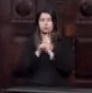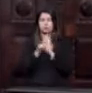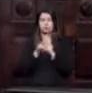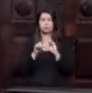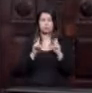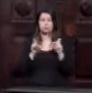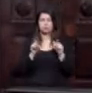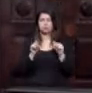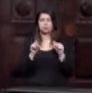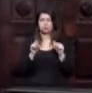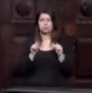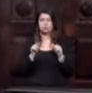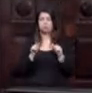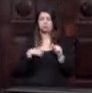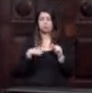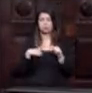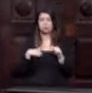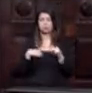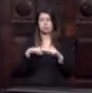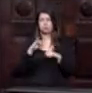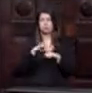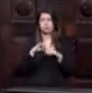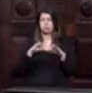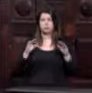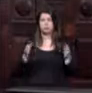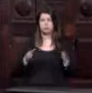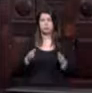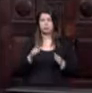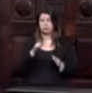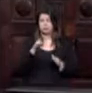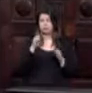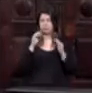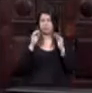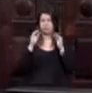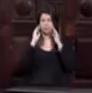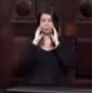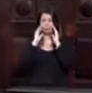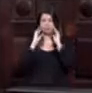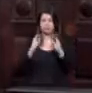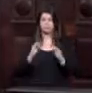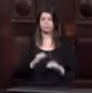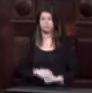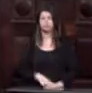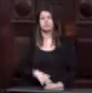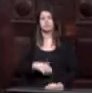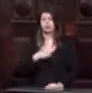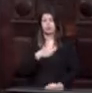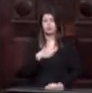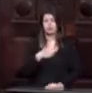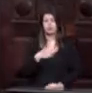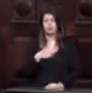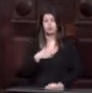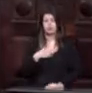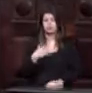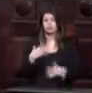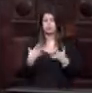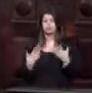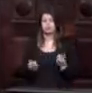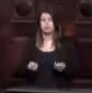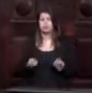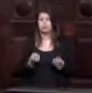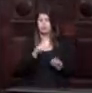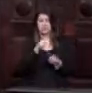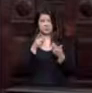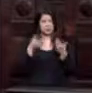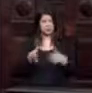Dessa vez, a assessoria da mesa seguiu Vossa Excelência e é numérica. Tá bom, eu aceito. Mas Vossa Excelência, quando não